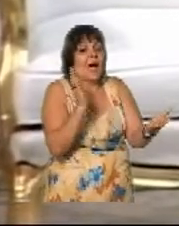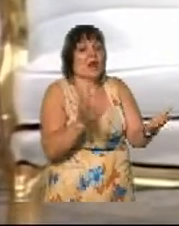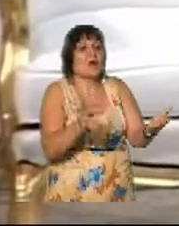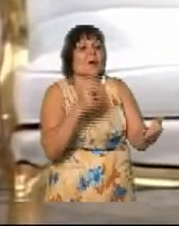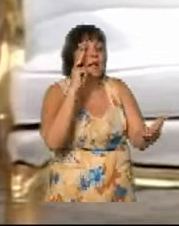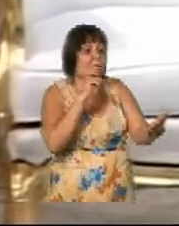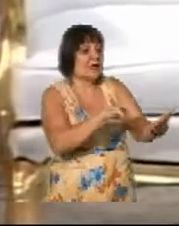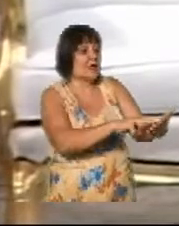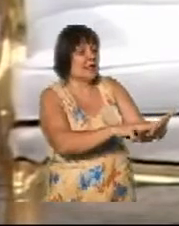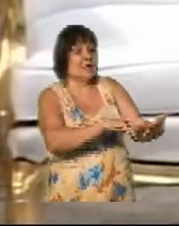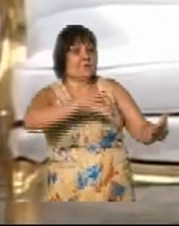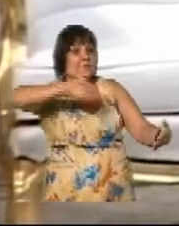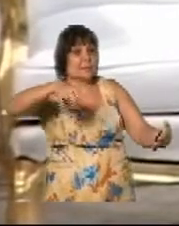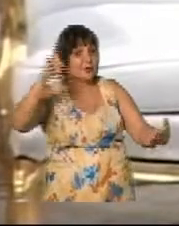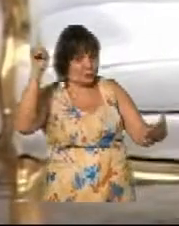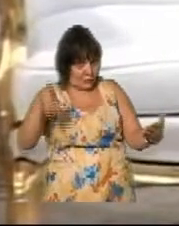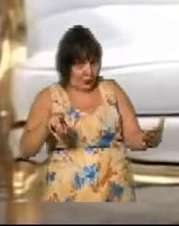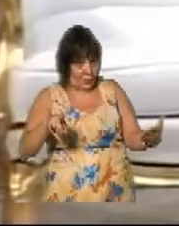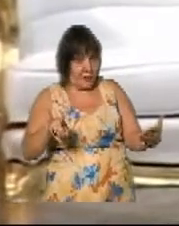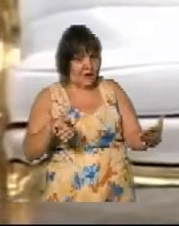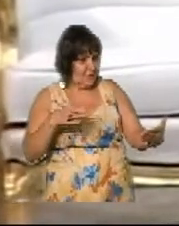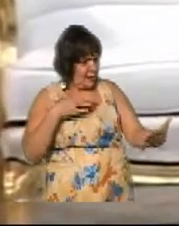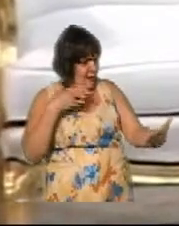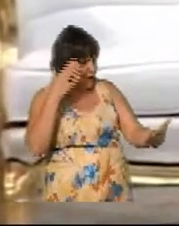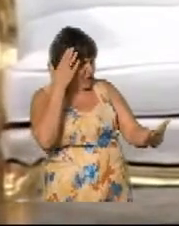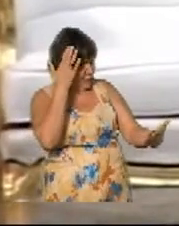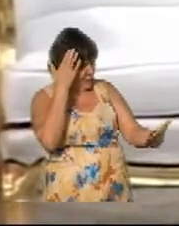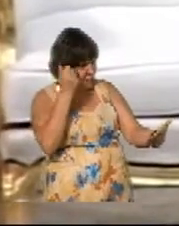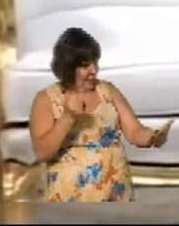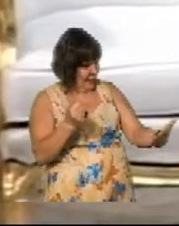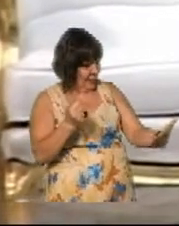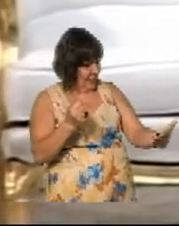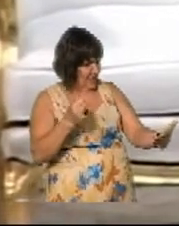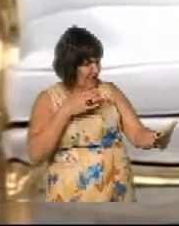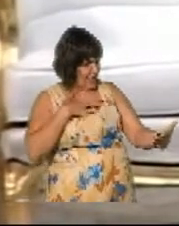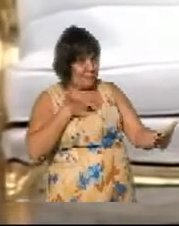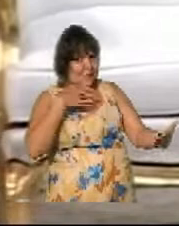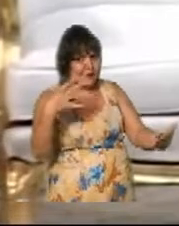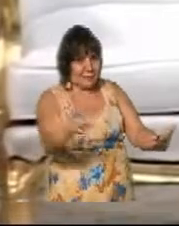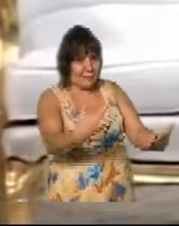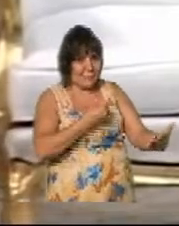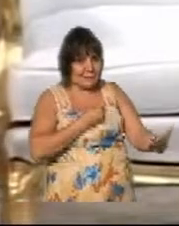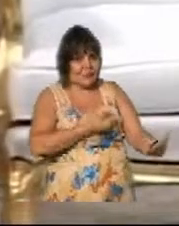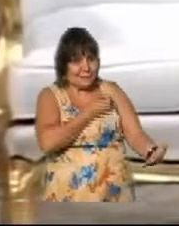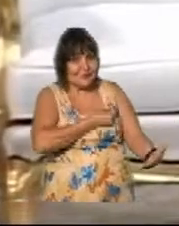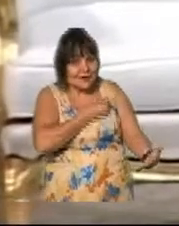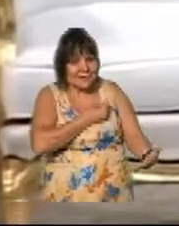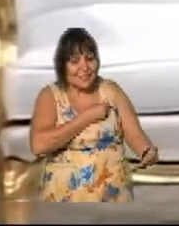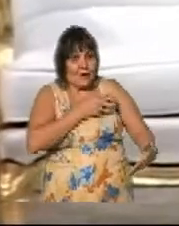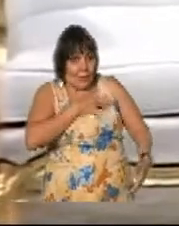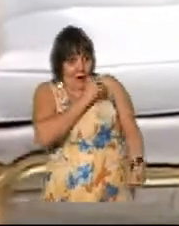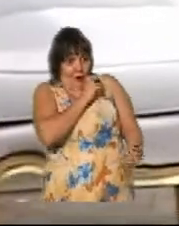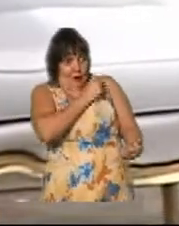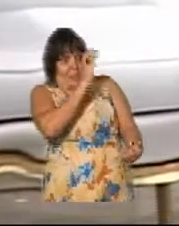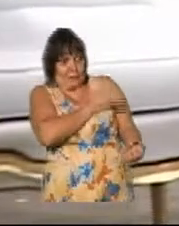Jó 19:25, e eu li, eu sei que o meu Redentor vive. Naquele momento, o